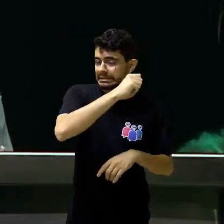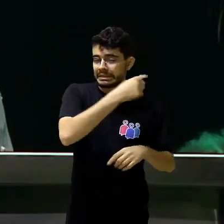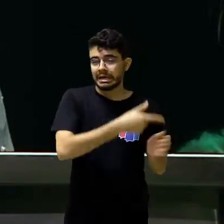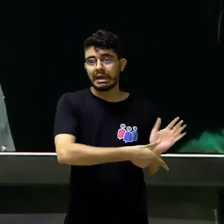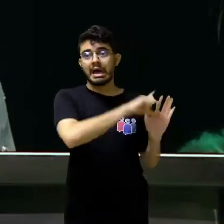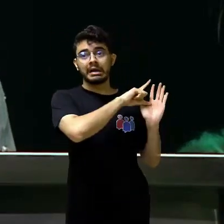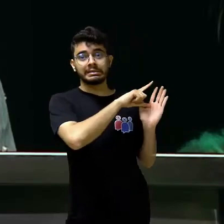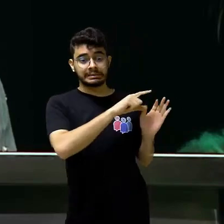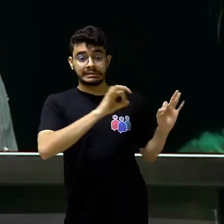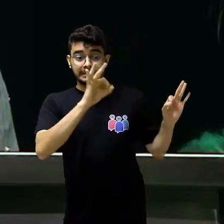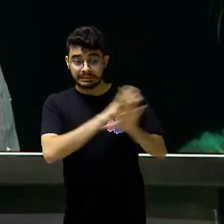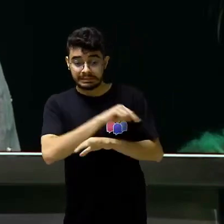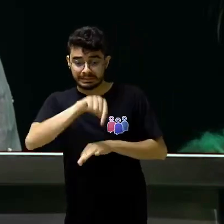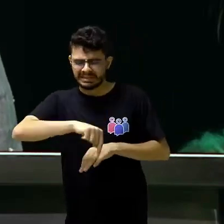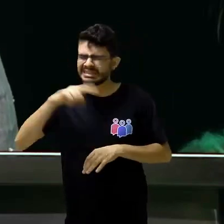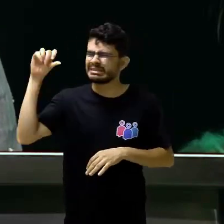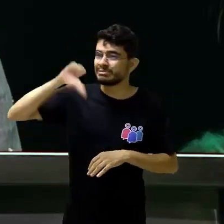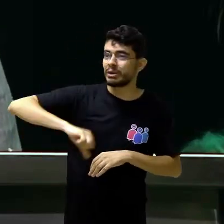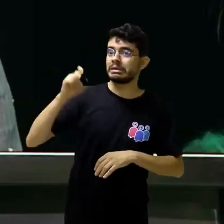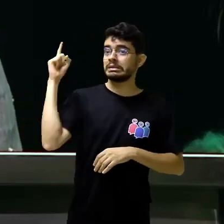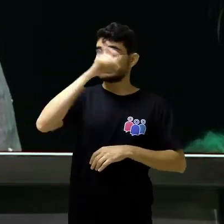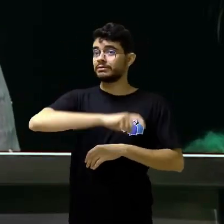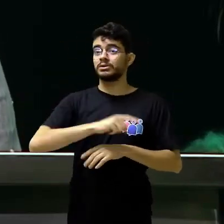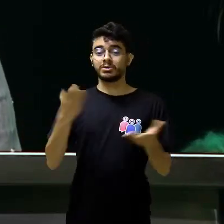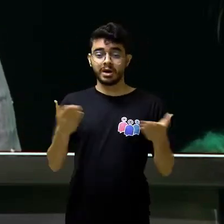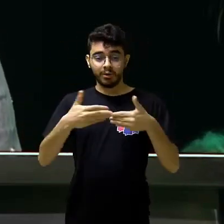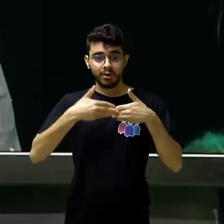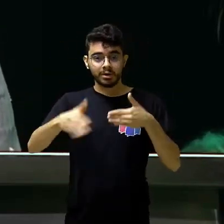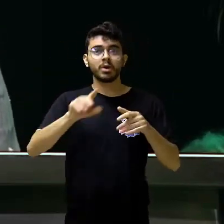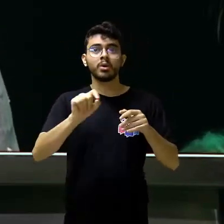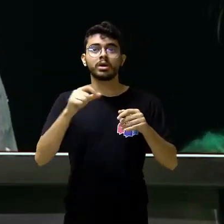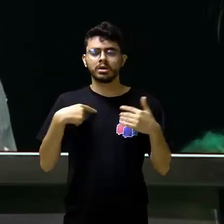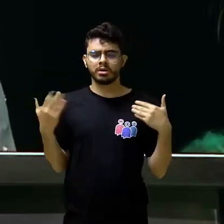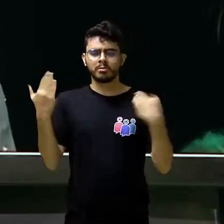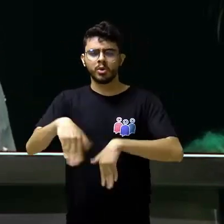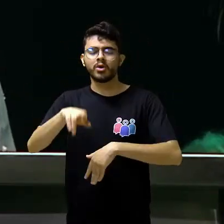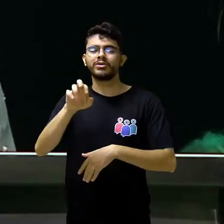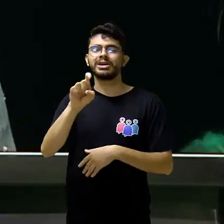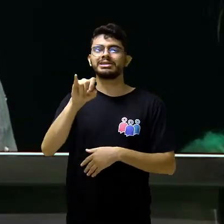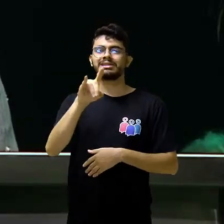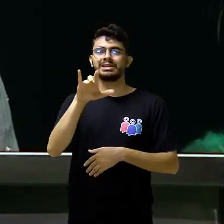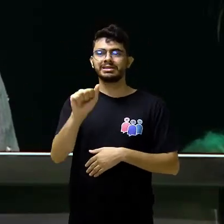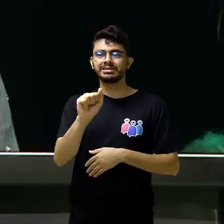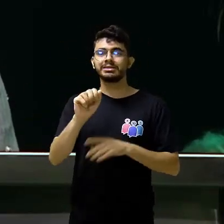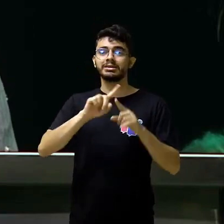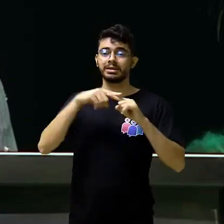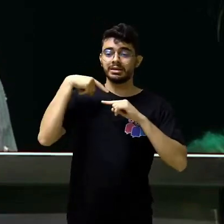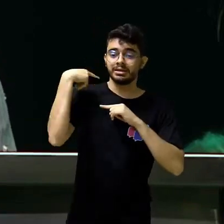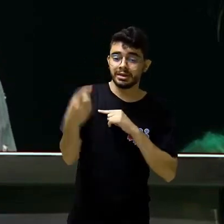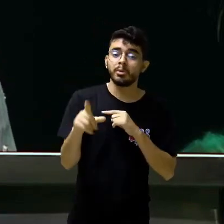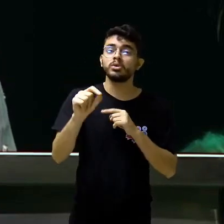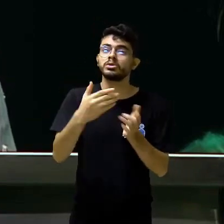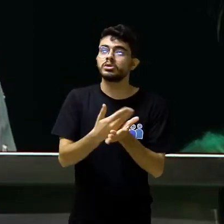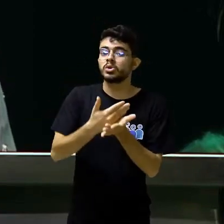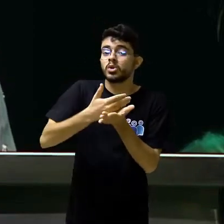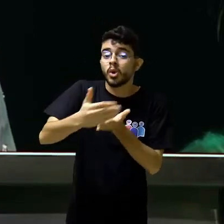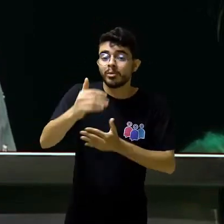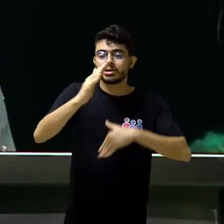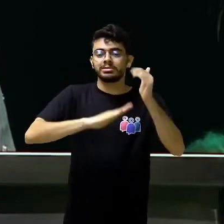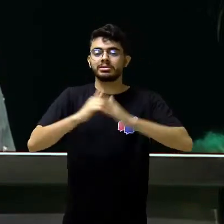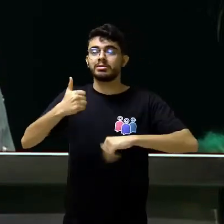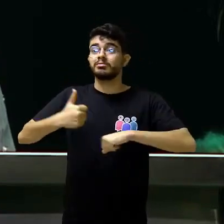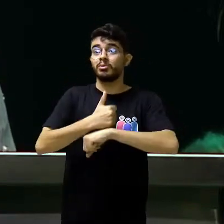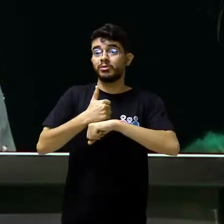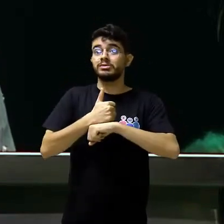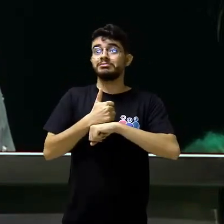estão terminando. De aqui por diante, prova de residência, após isso, início de profissão,